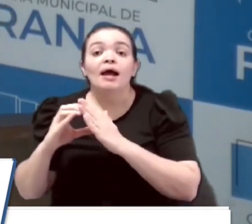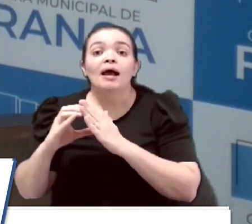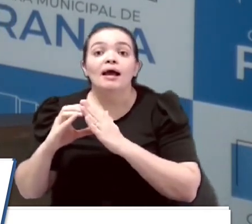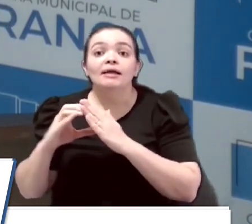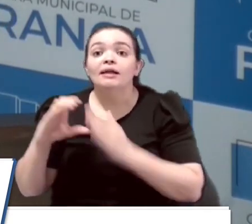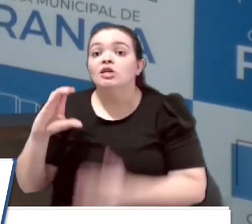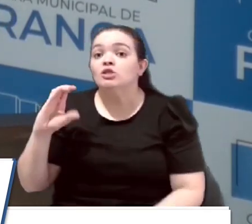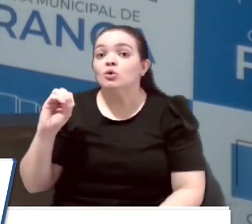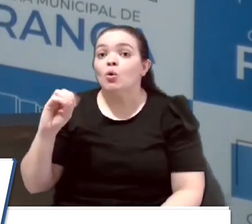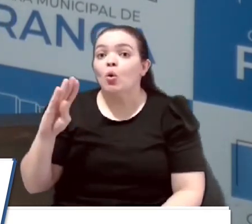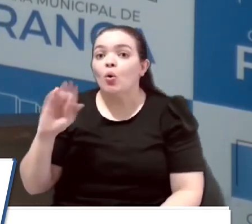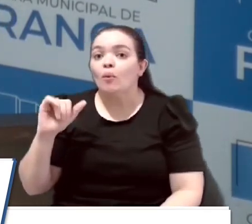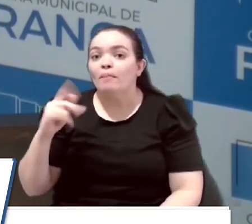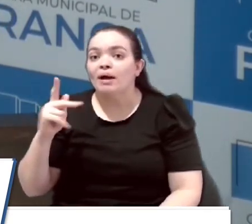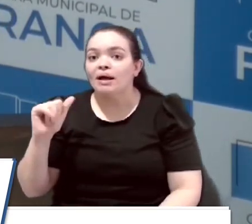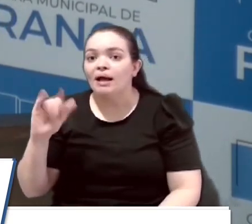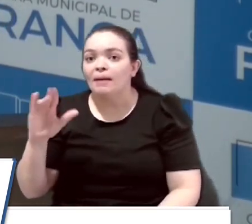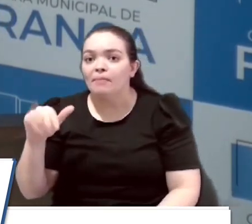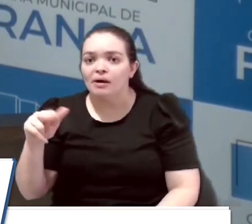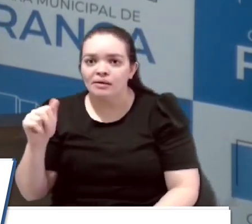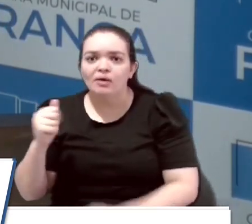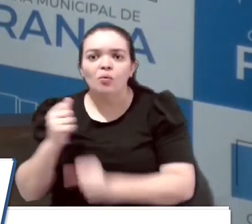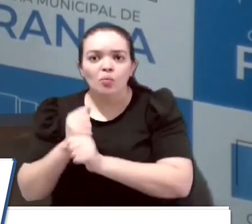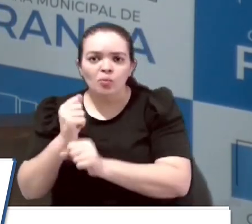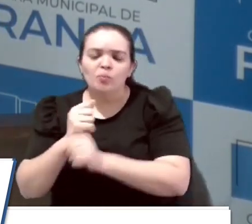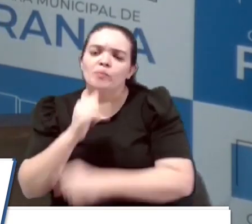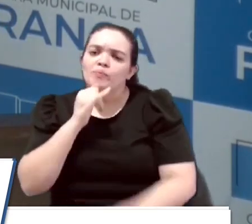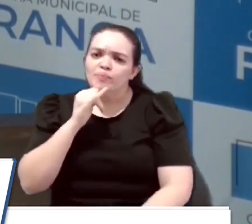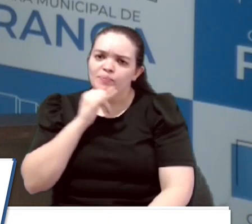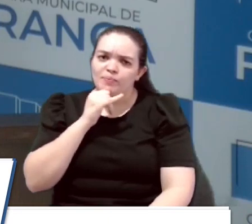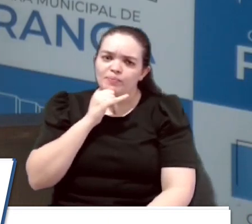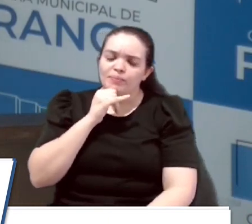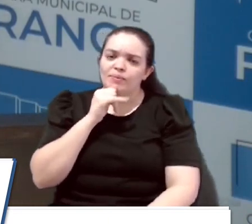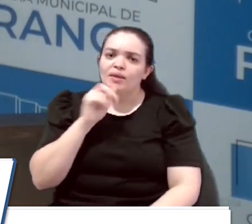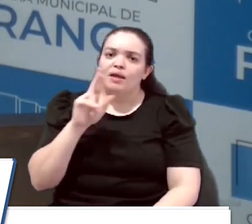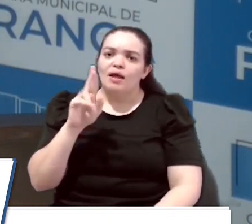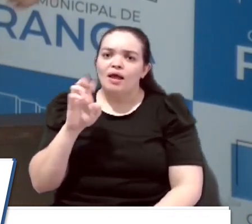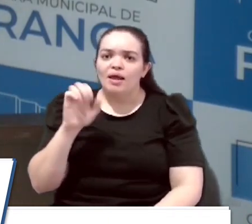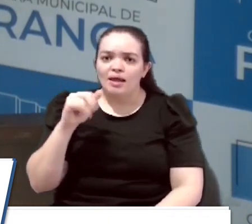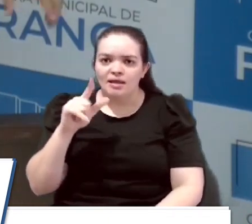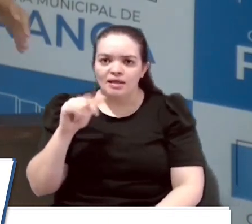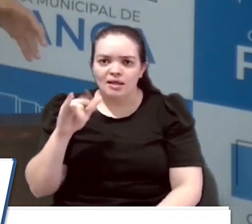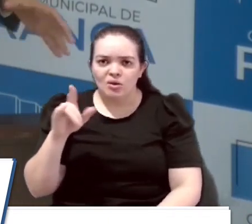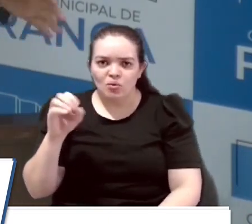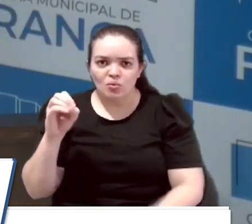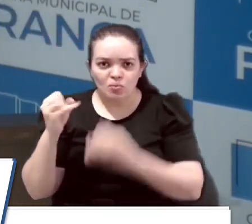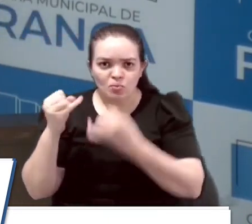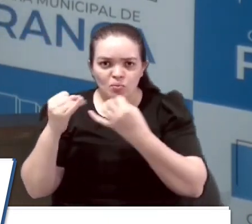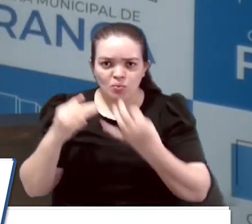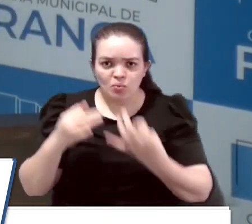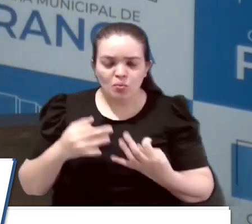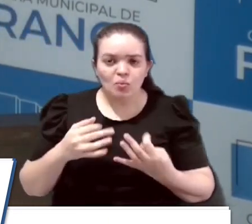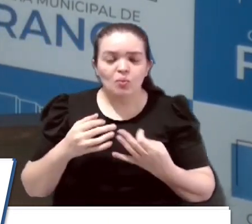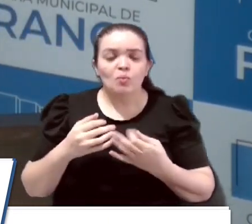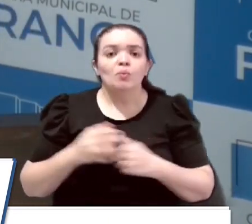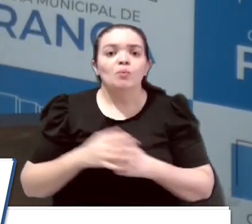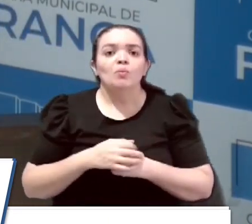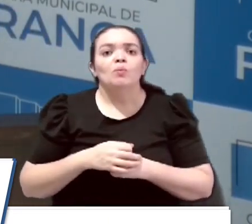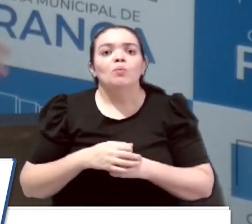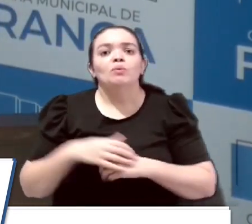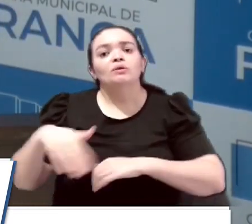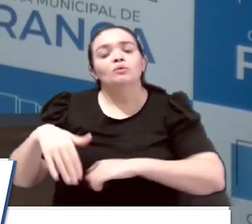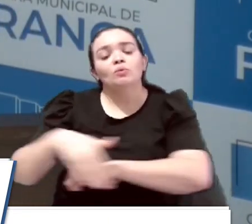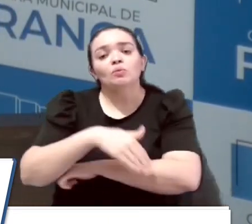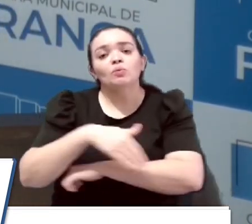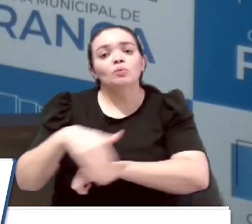está sendo construído as creches. Por exemplo, o Reinaldo fez uma observação dos pedaços de rua que